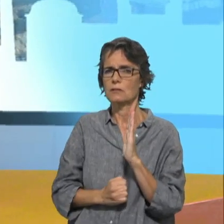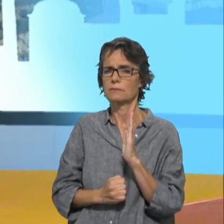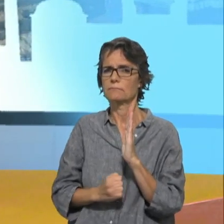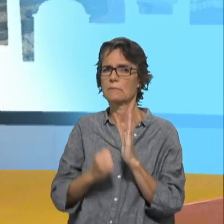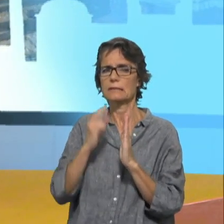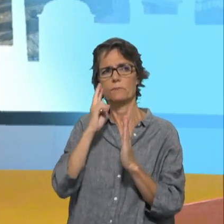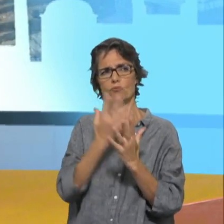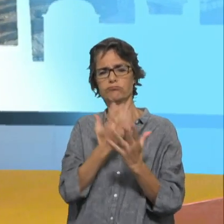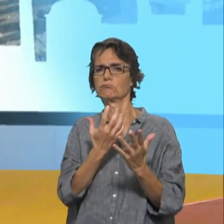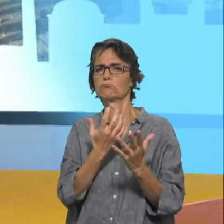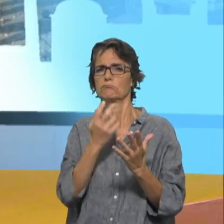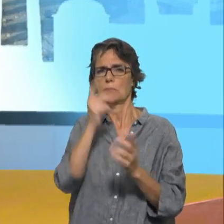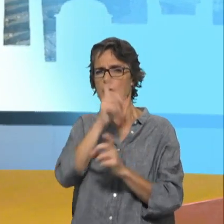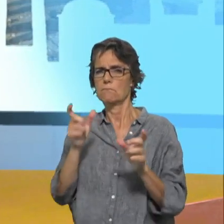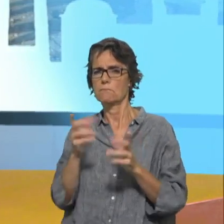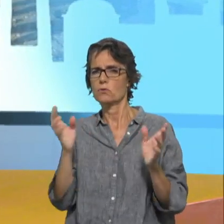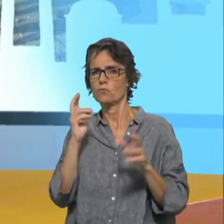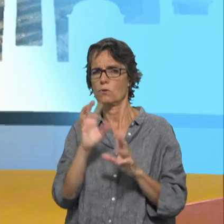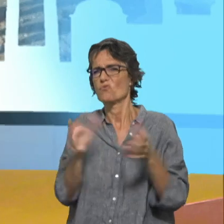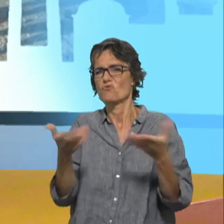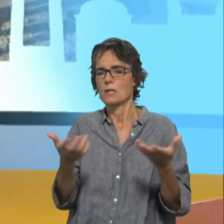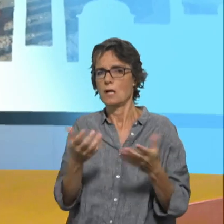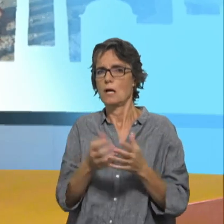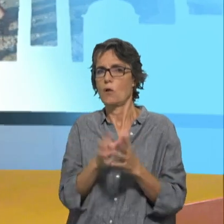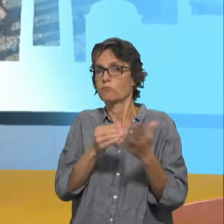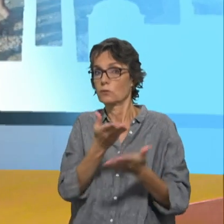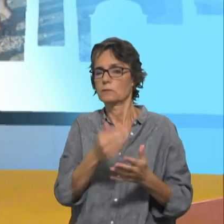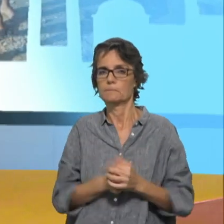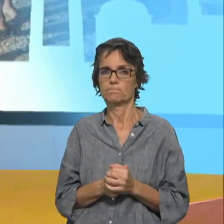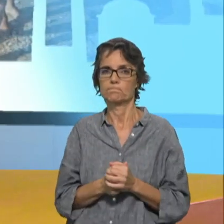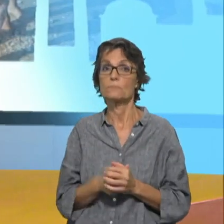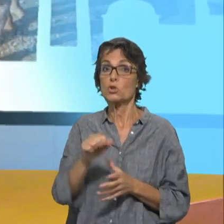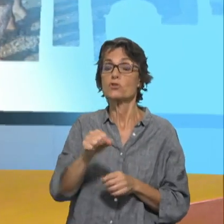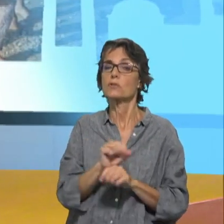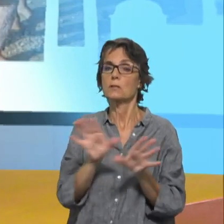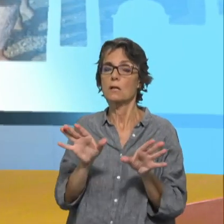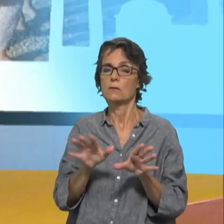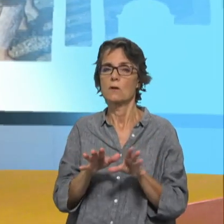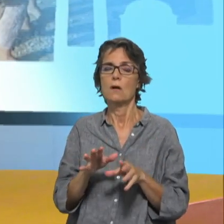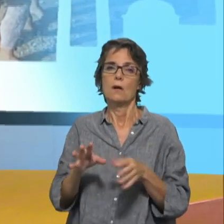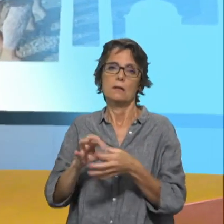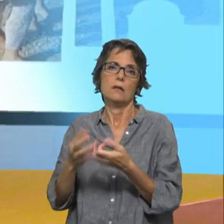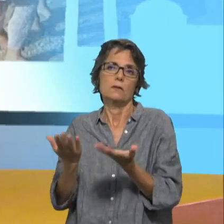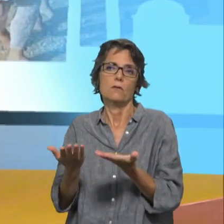ter muito poder. Aliás, o resultado destes protestos em relação ao ensino da